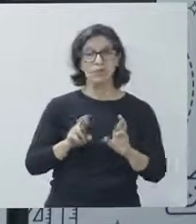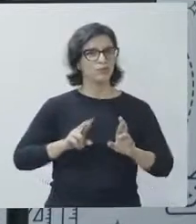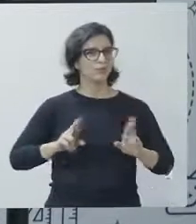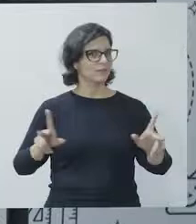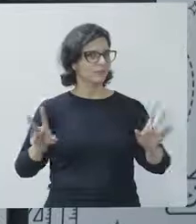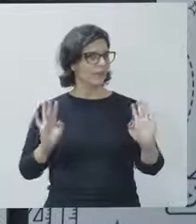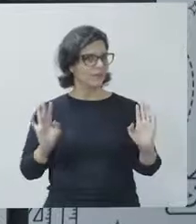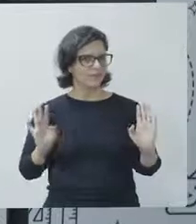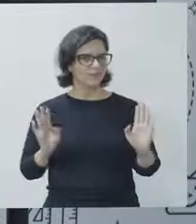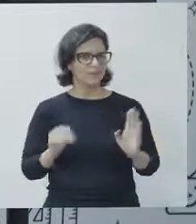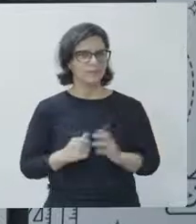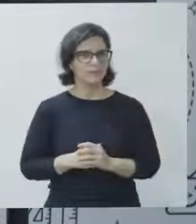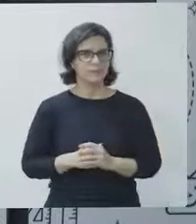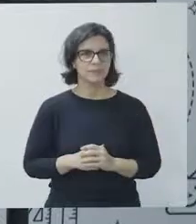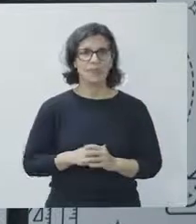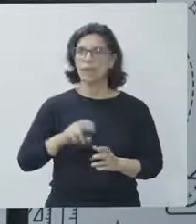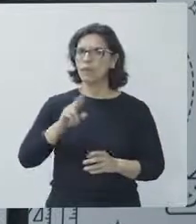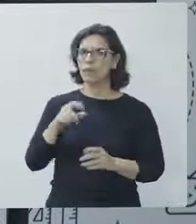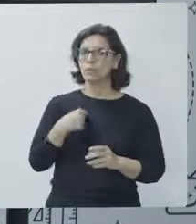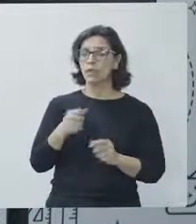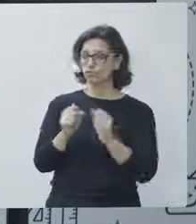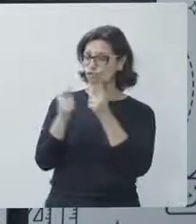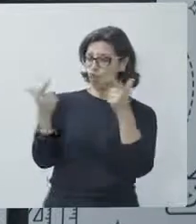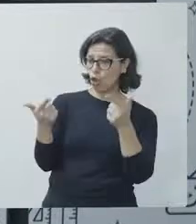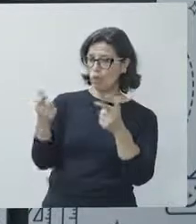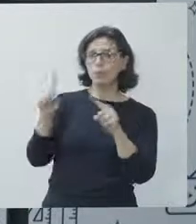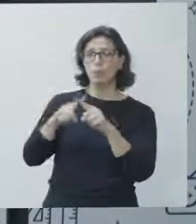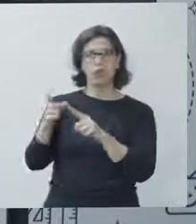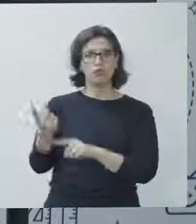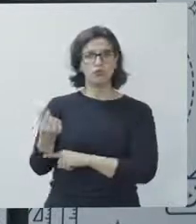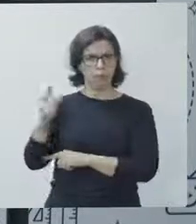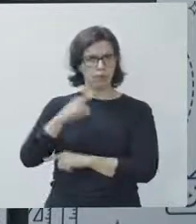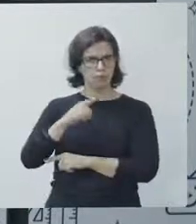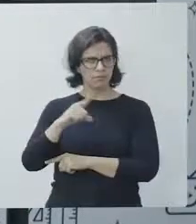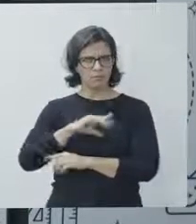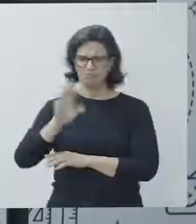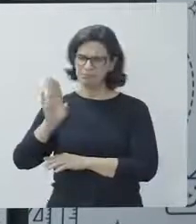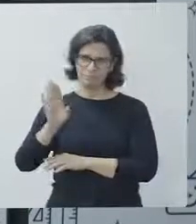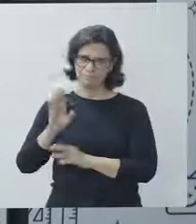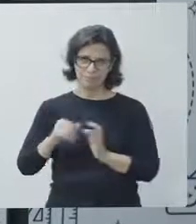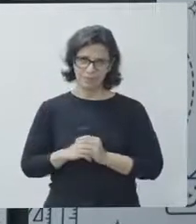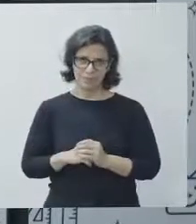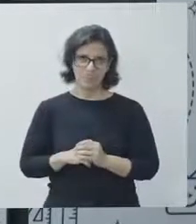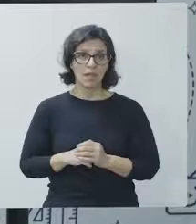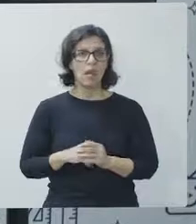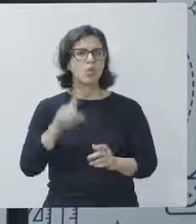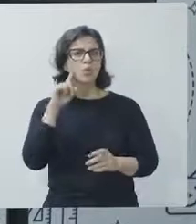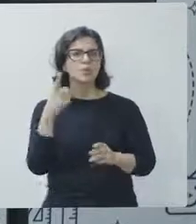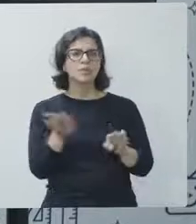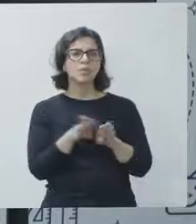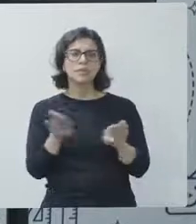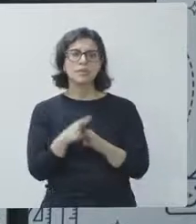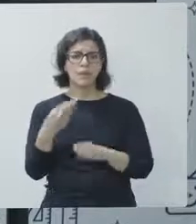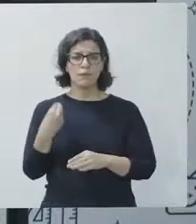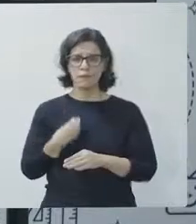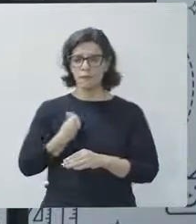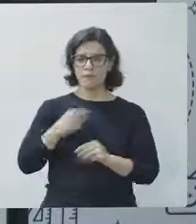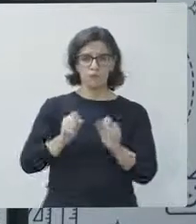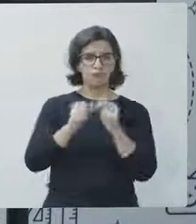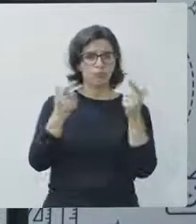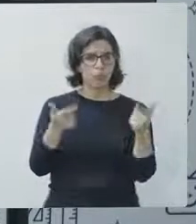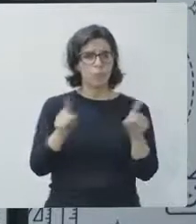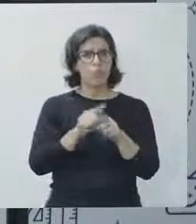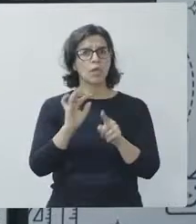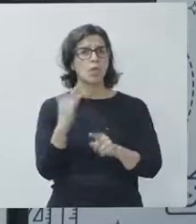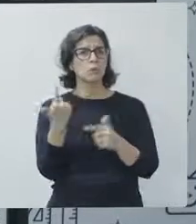coisas diferentes. Não necessariamente aquela pessoa que teve sorte em alguma coisa, sei lá. Naquele dia que você está vivendo ali, você teve sorte